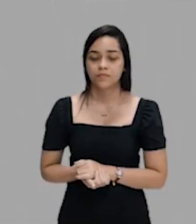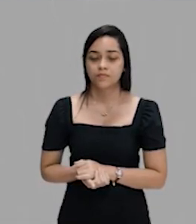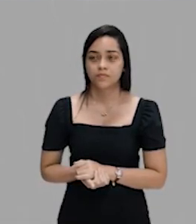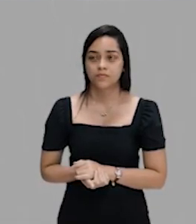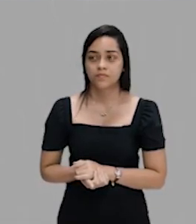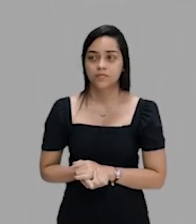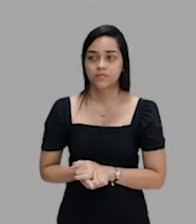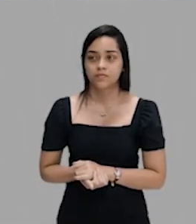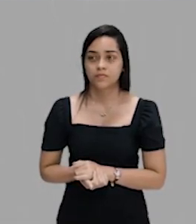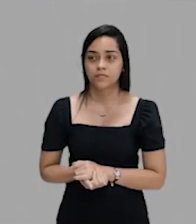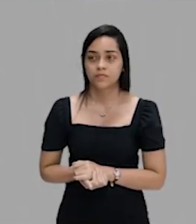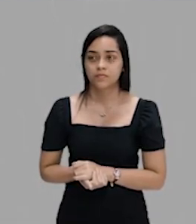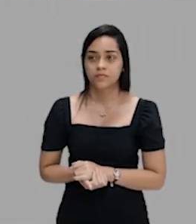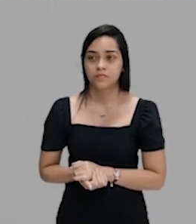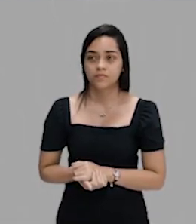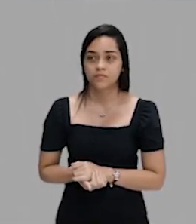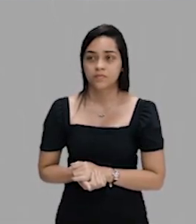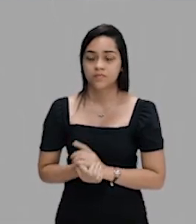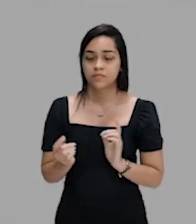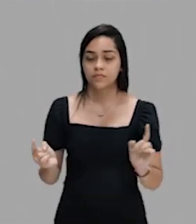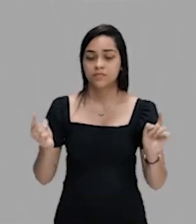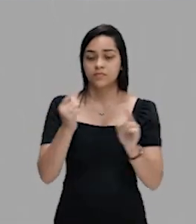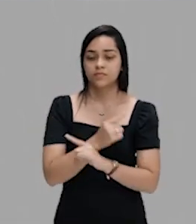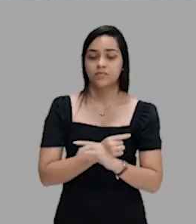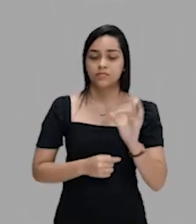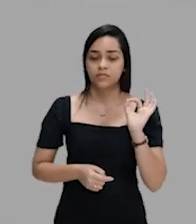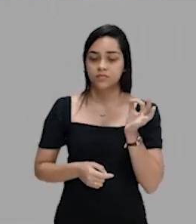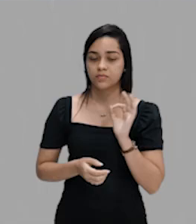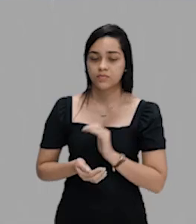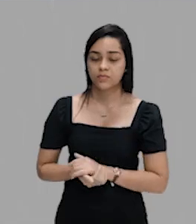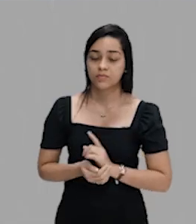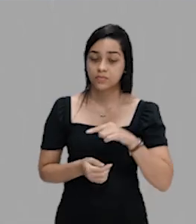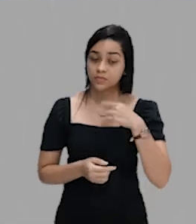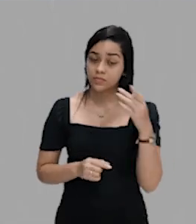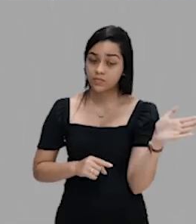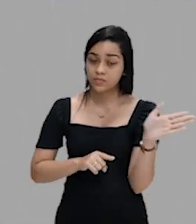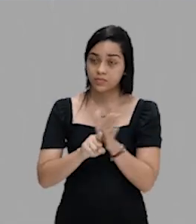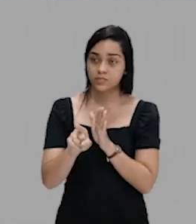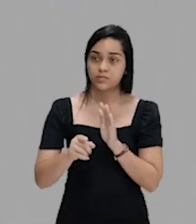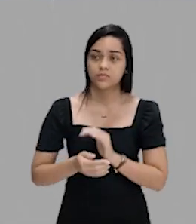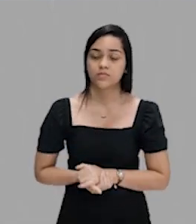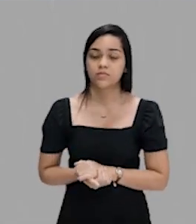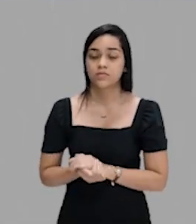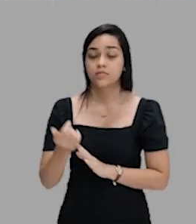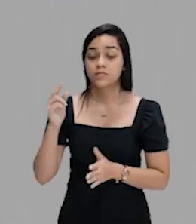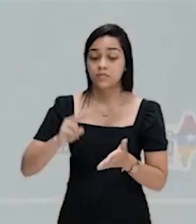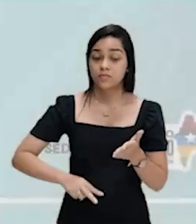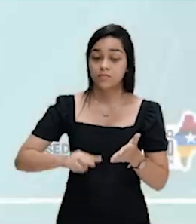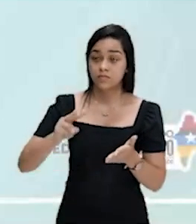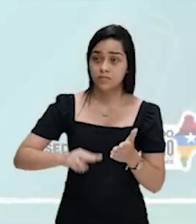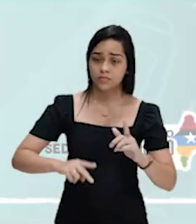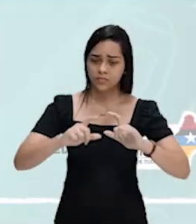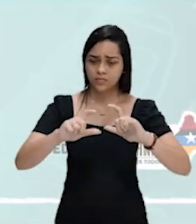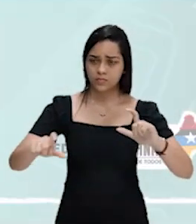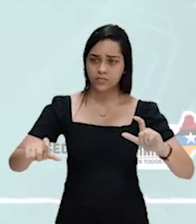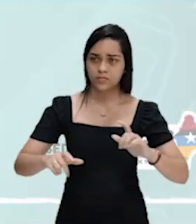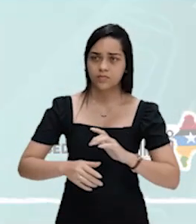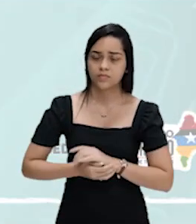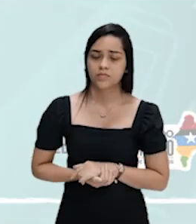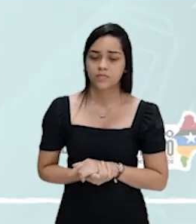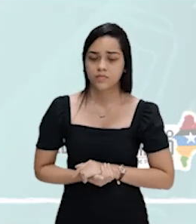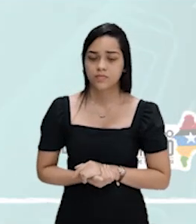e aqui tá sem a resposta ficou ao contrário Mas tudo bem vamos para a próxima leitura acompanha aí na tua